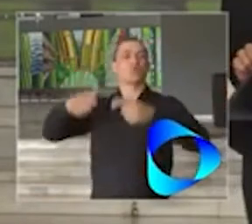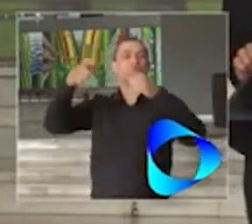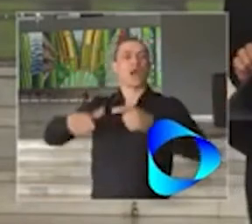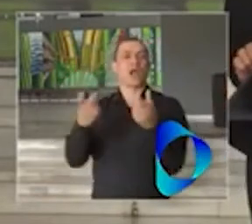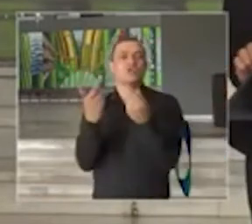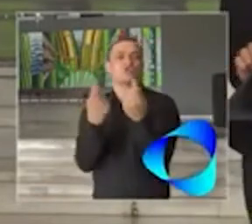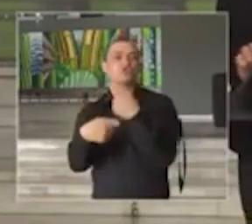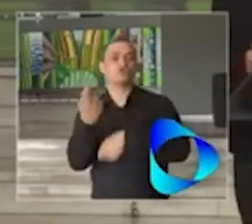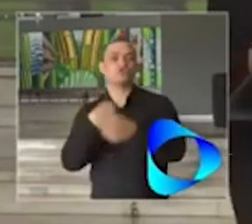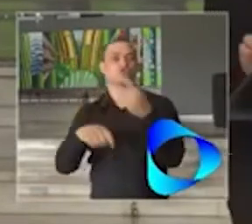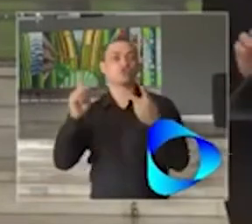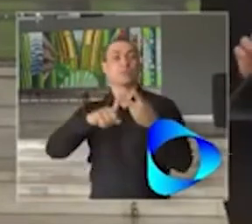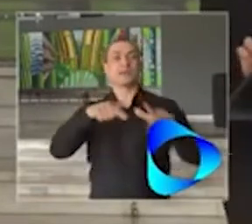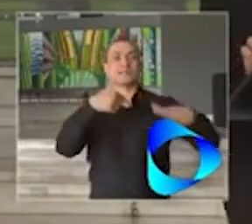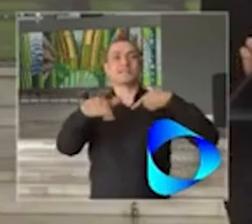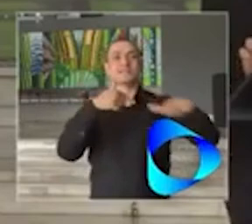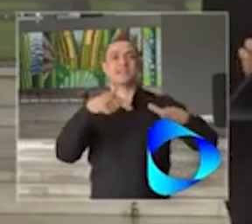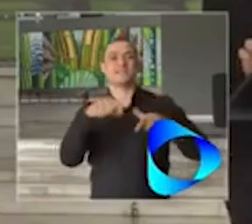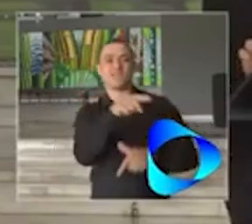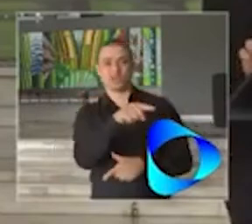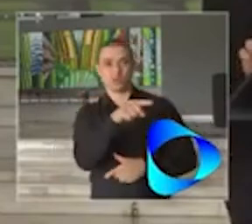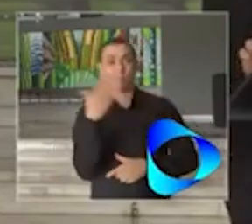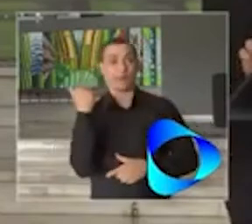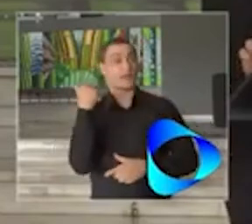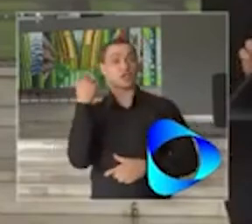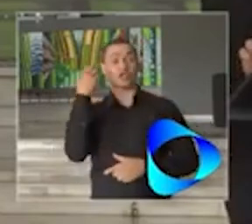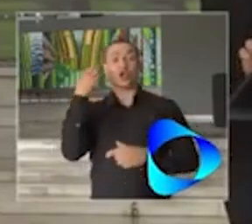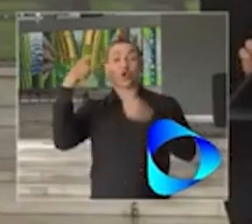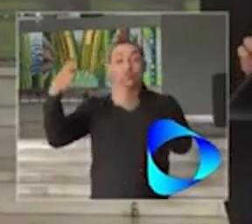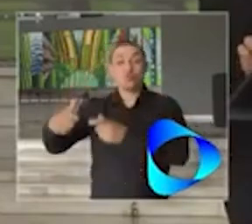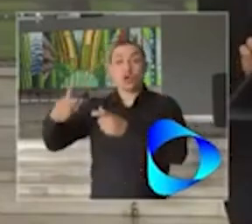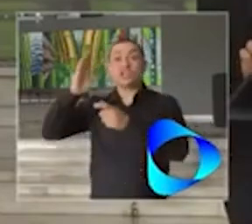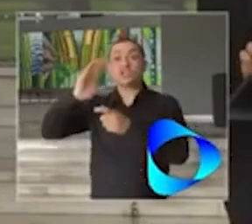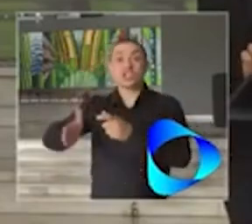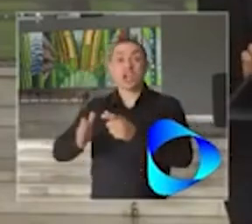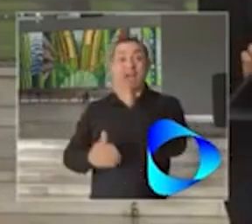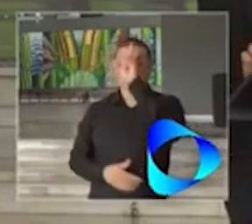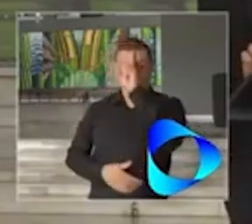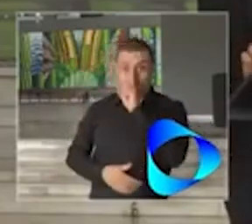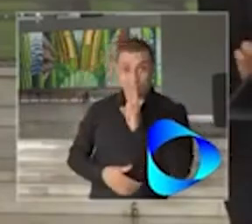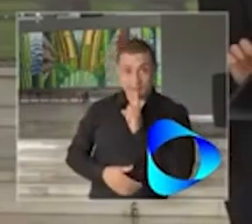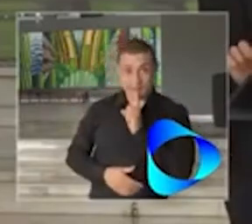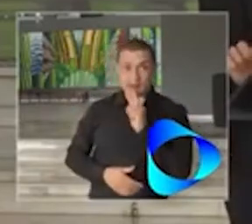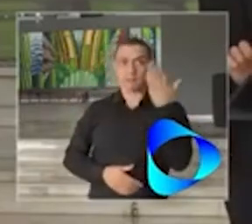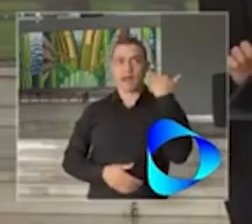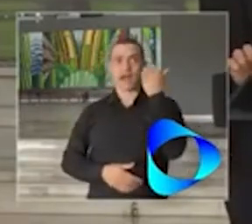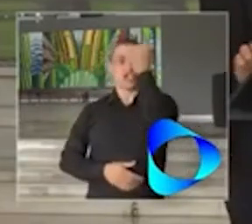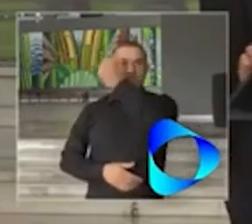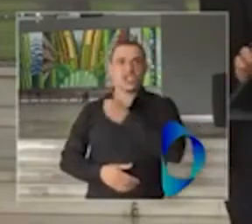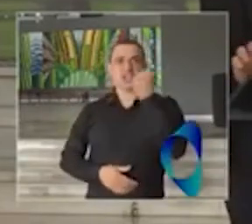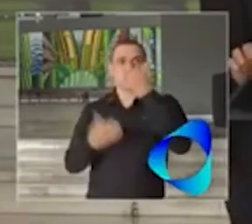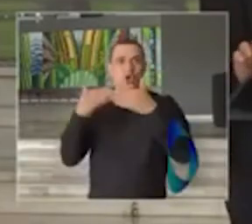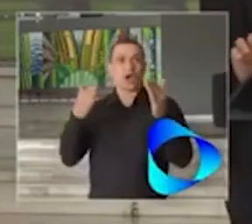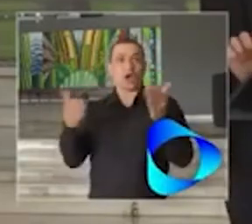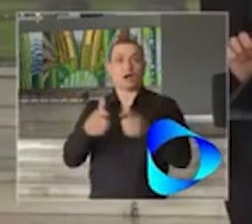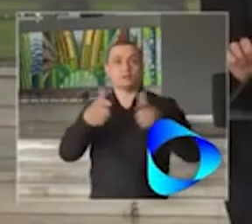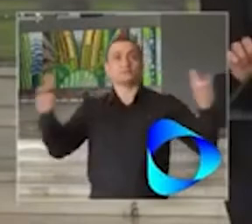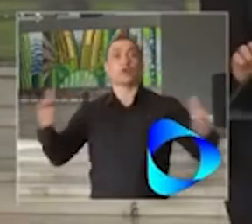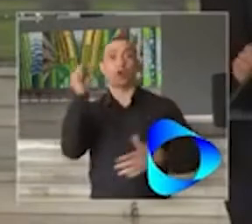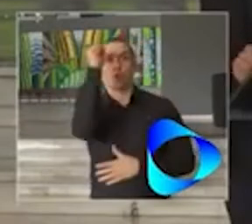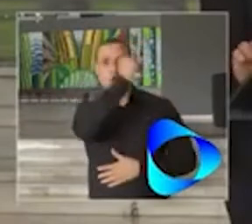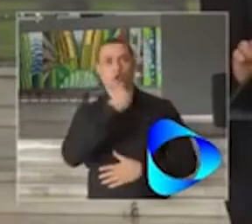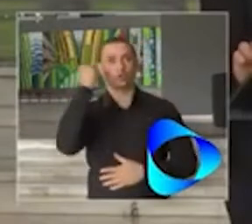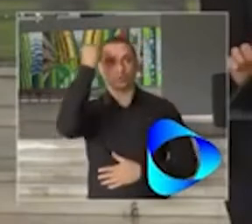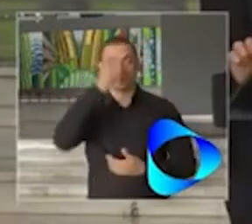estabelecimentos comerciais e de serviço para as regiões que estejam na fase amarela do Plano São Paulo, né?